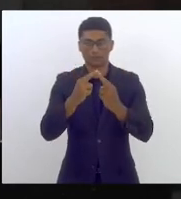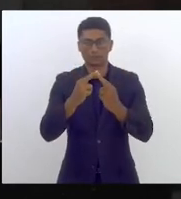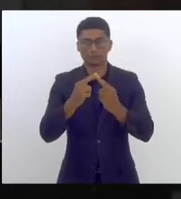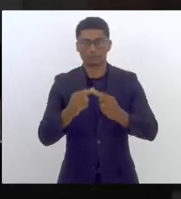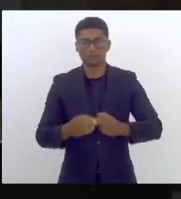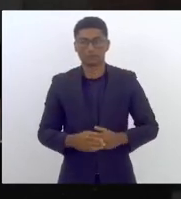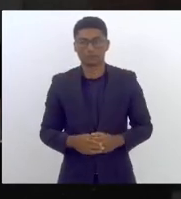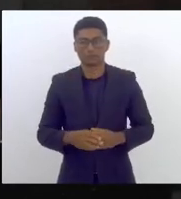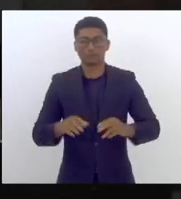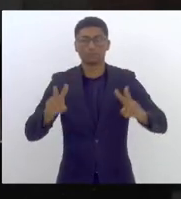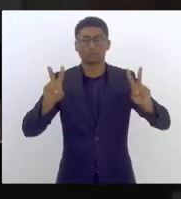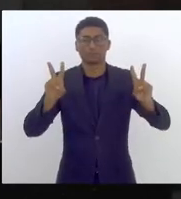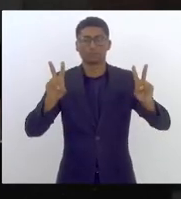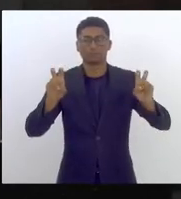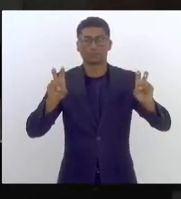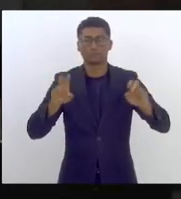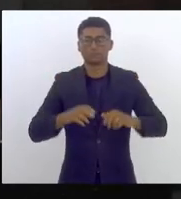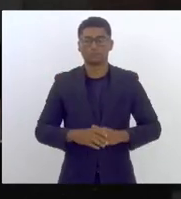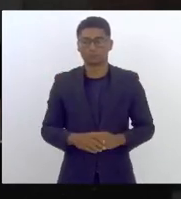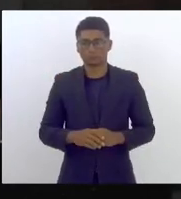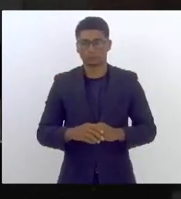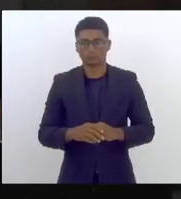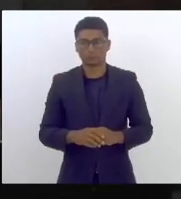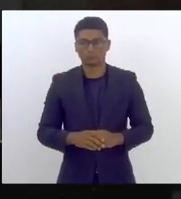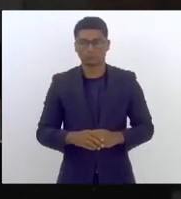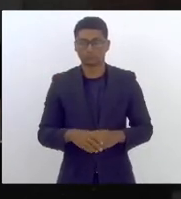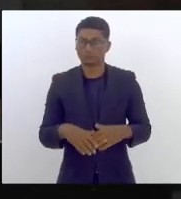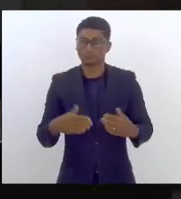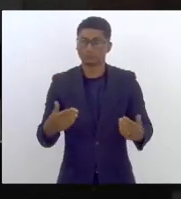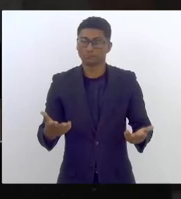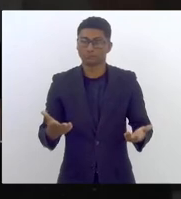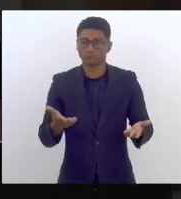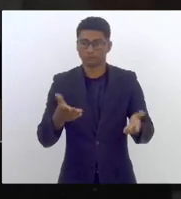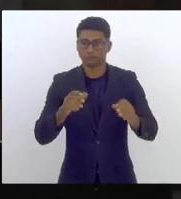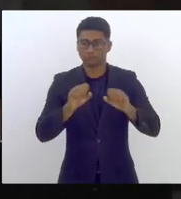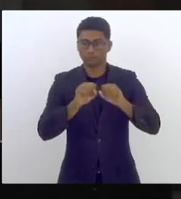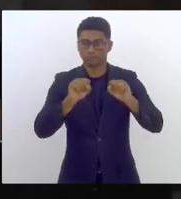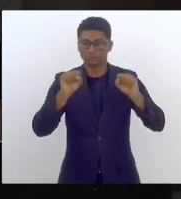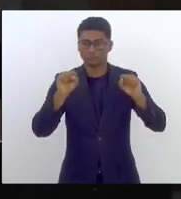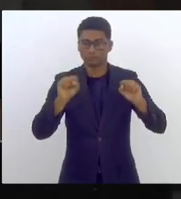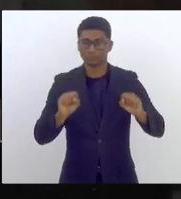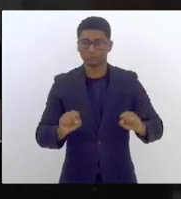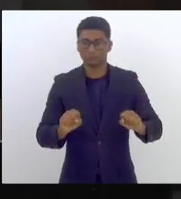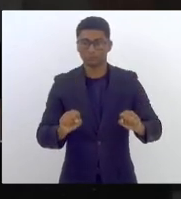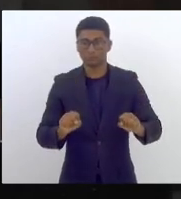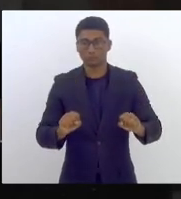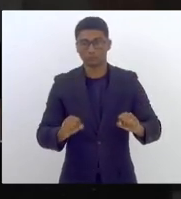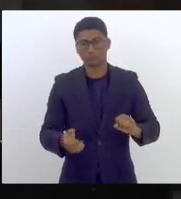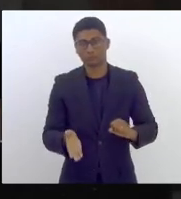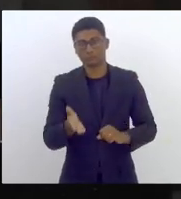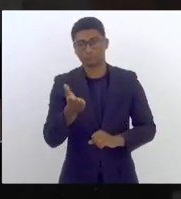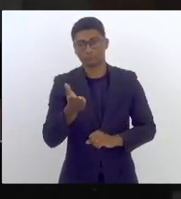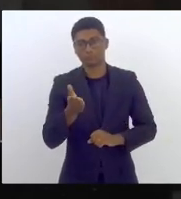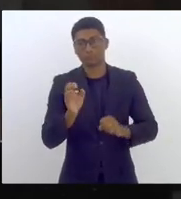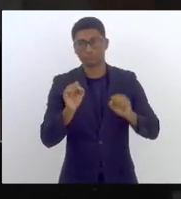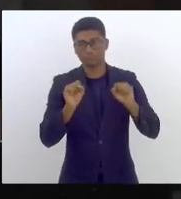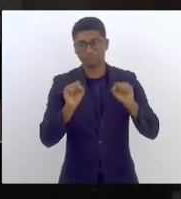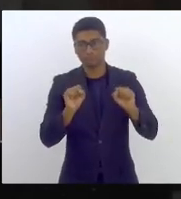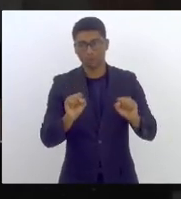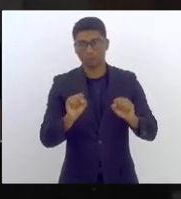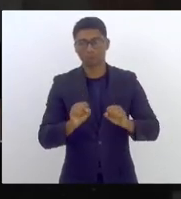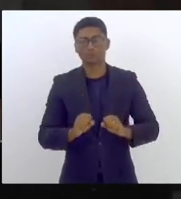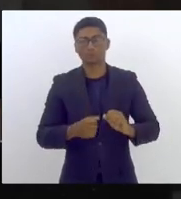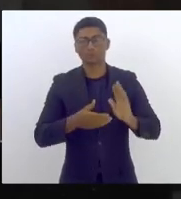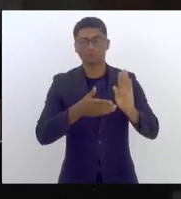sobre o tema onde através do sistema você pode opinar e